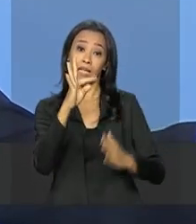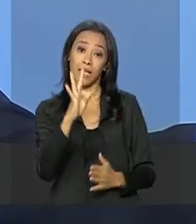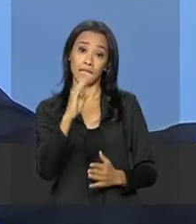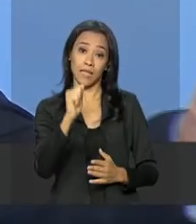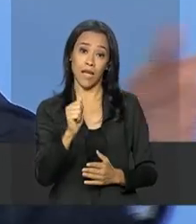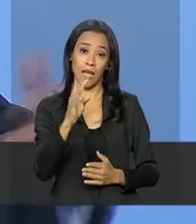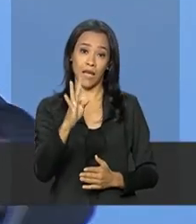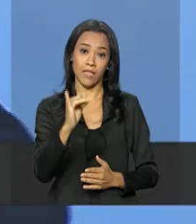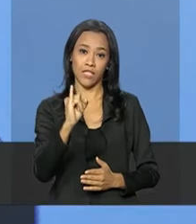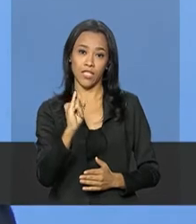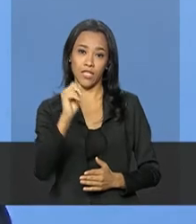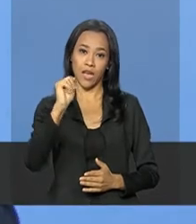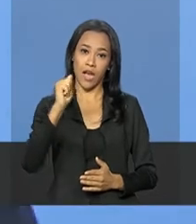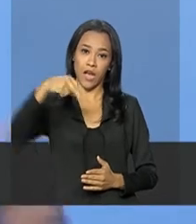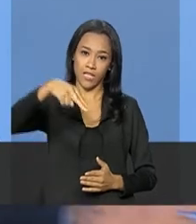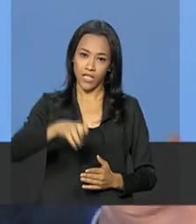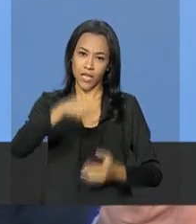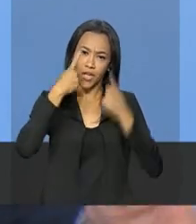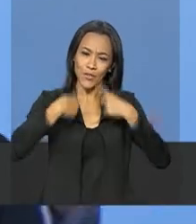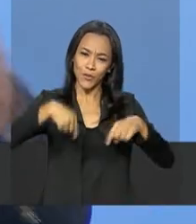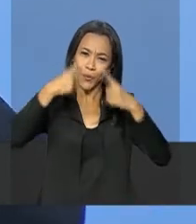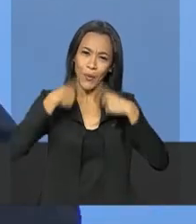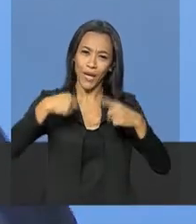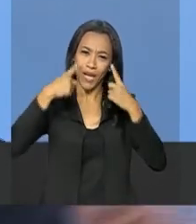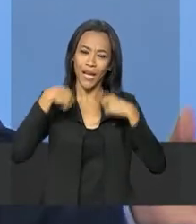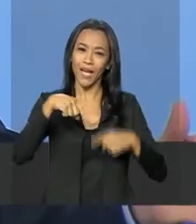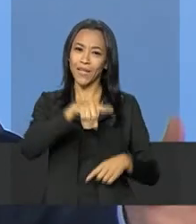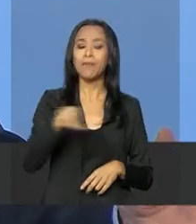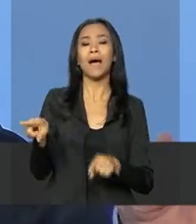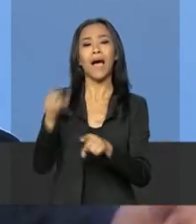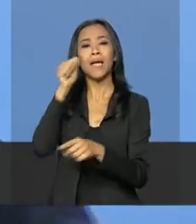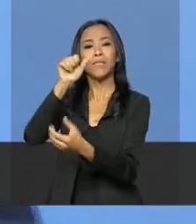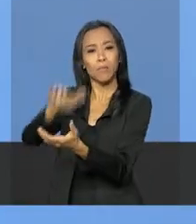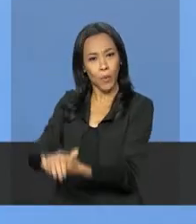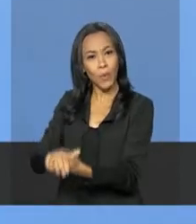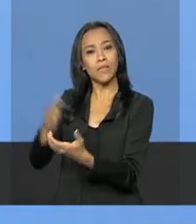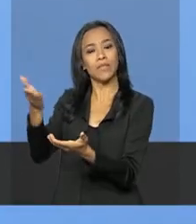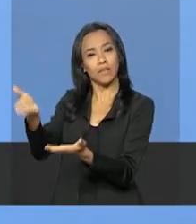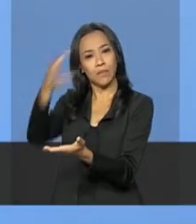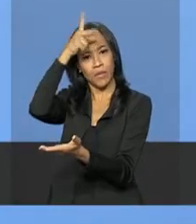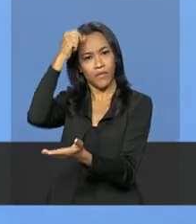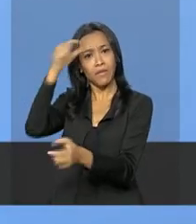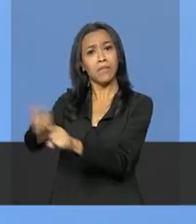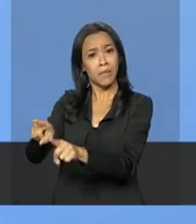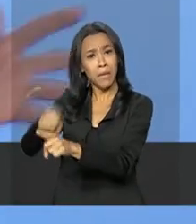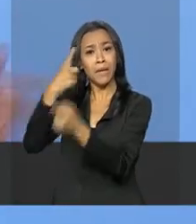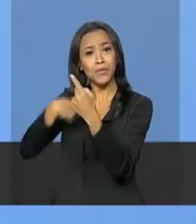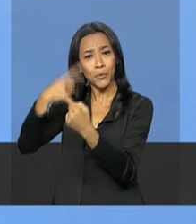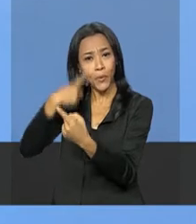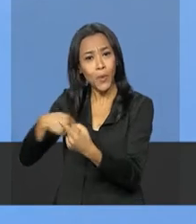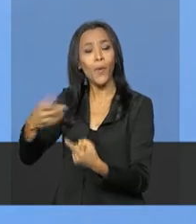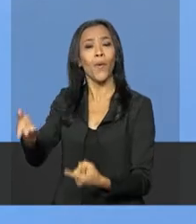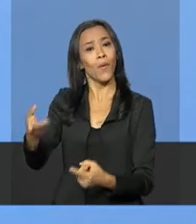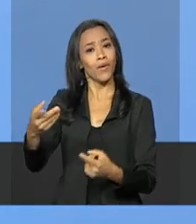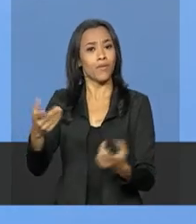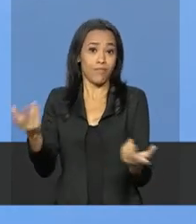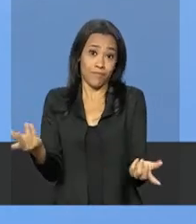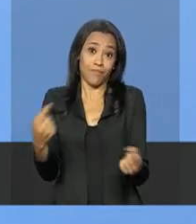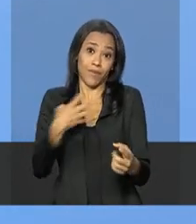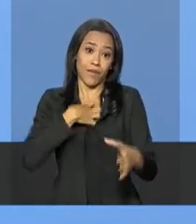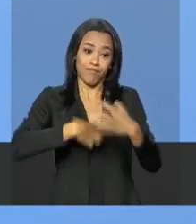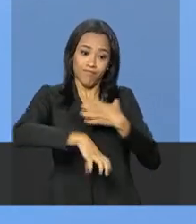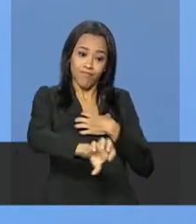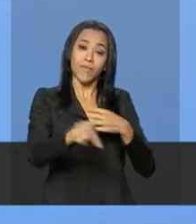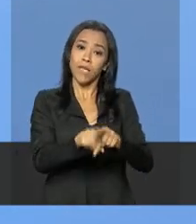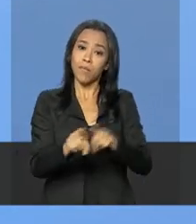não é a senhora do prefeito caiu em lágrimas porque é uma coisa emocionante não é sem razão que o prefeito o livro